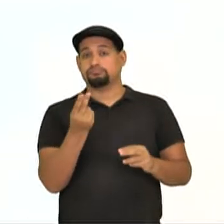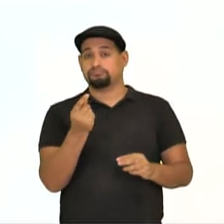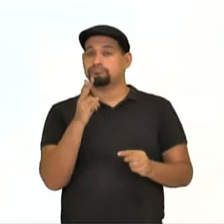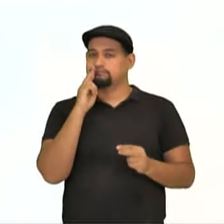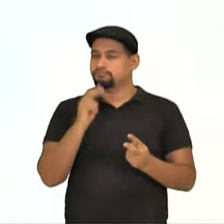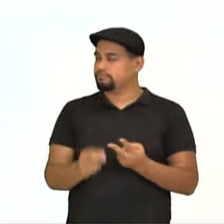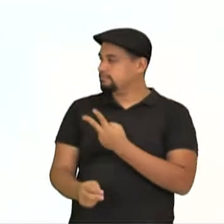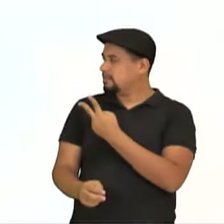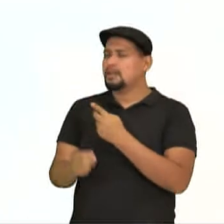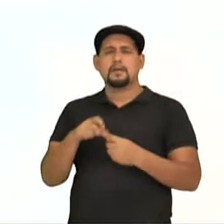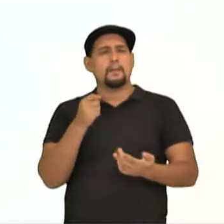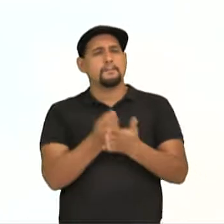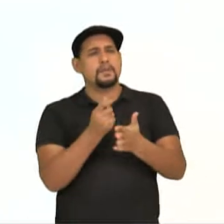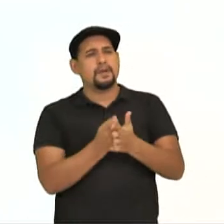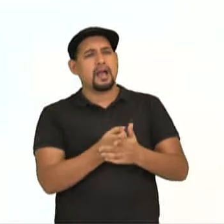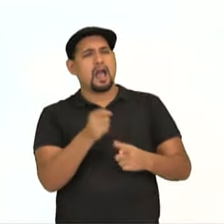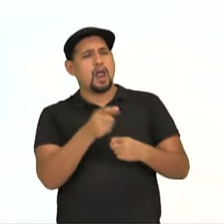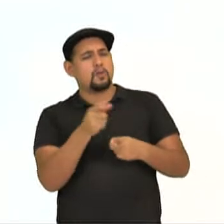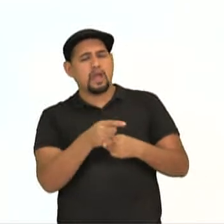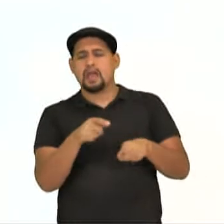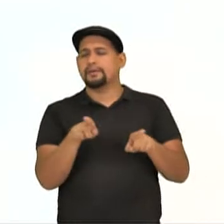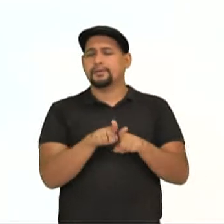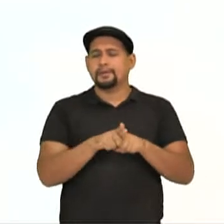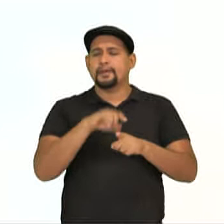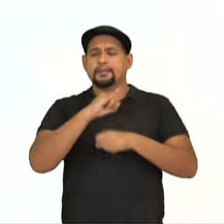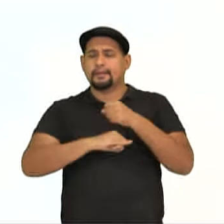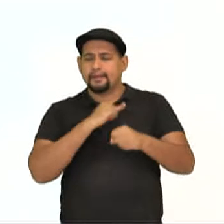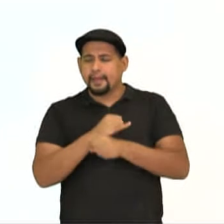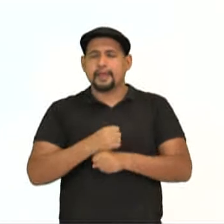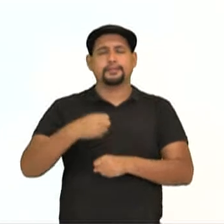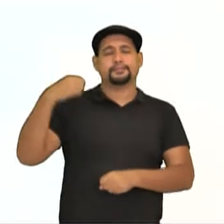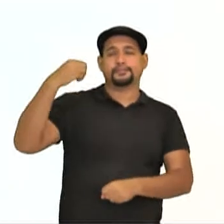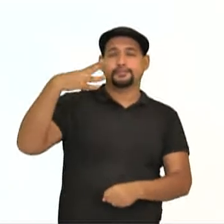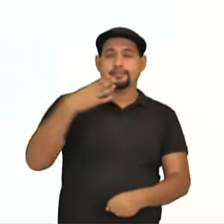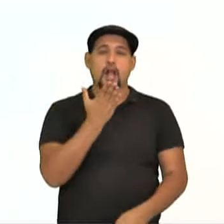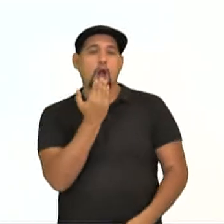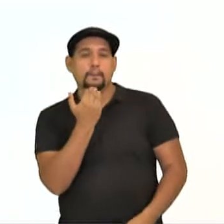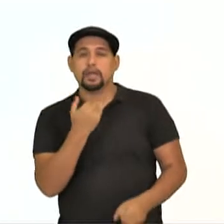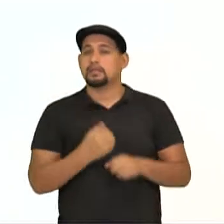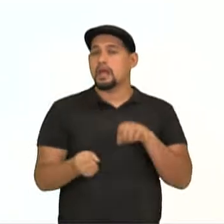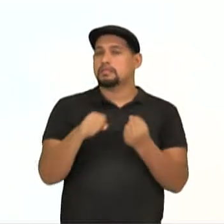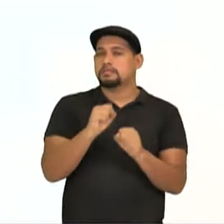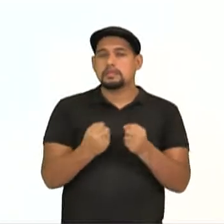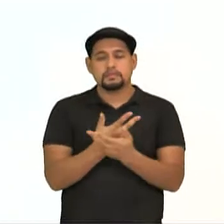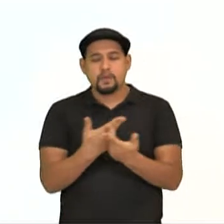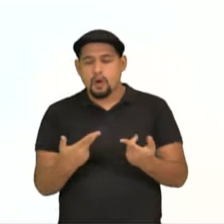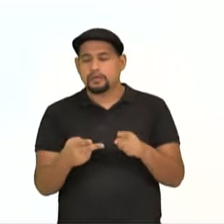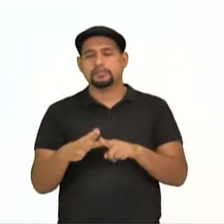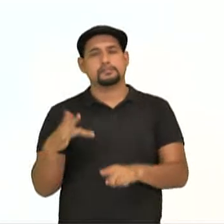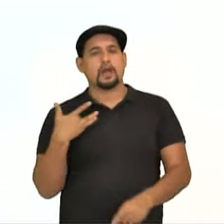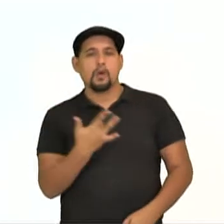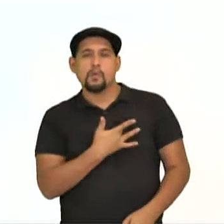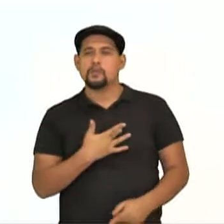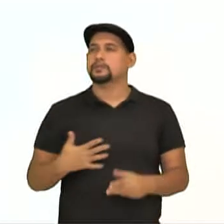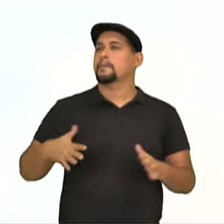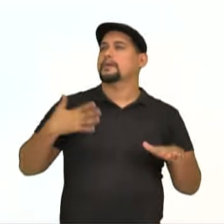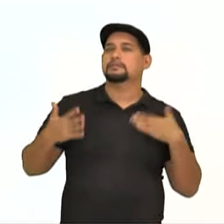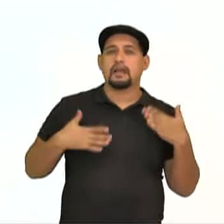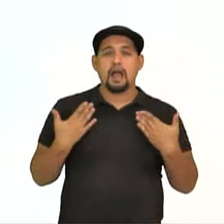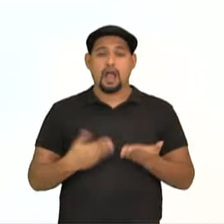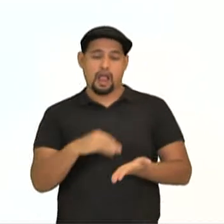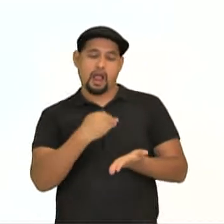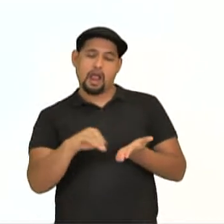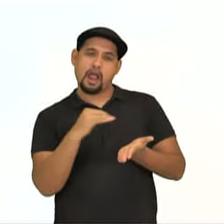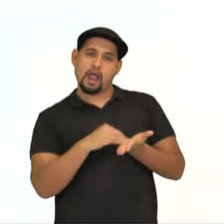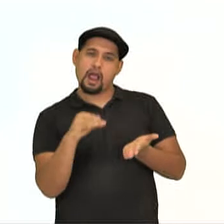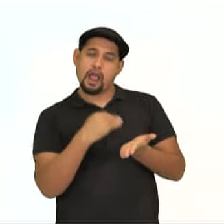tem: aluguel, água, energia, internet, telefone, alimentação, transporte, saúde, lazer, cartão de